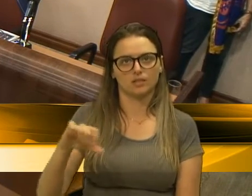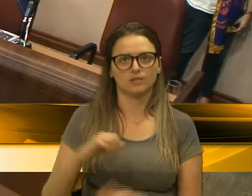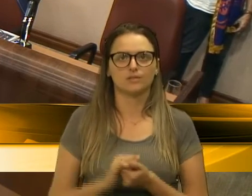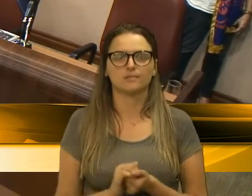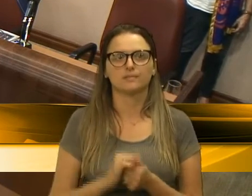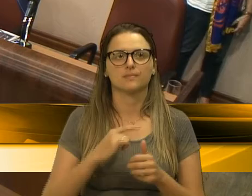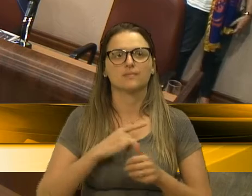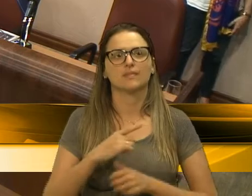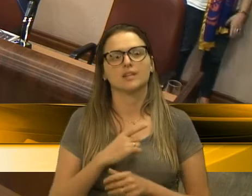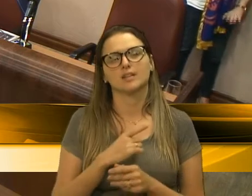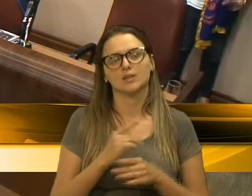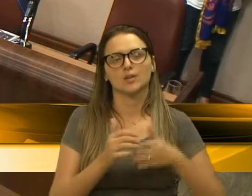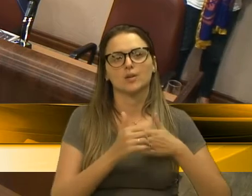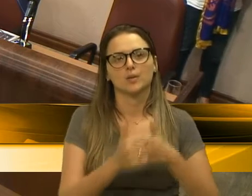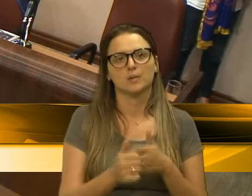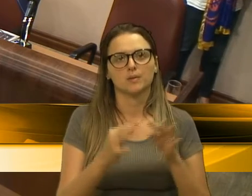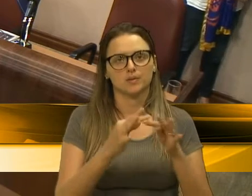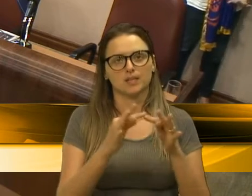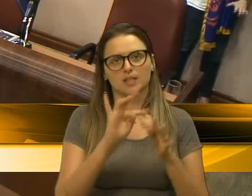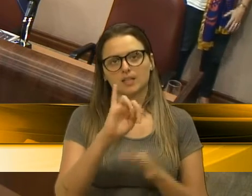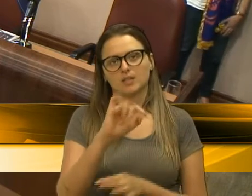Orientação técnica IGAN, número